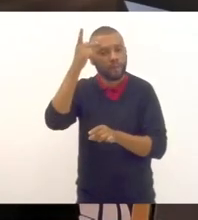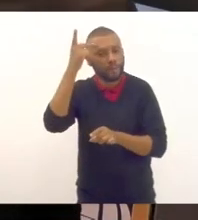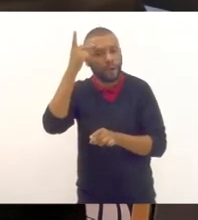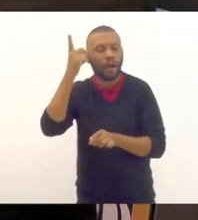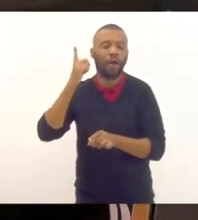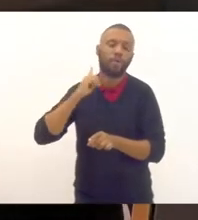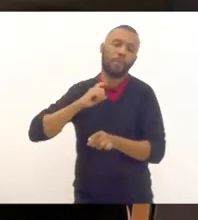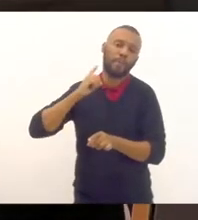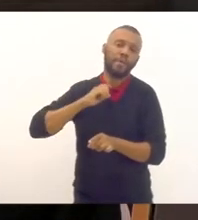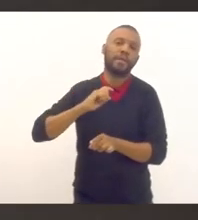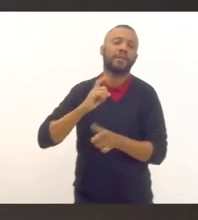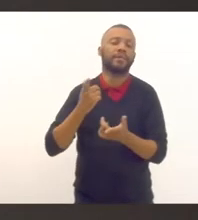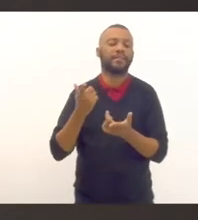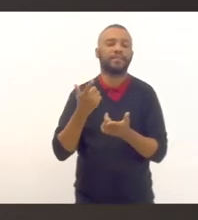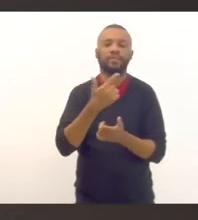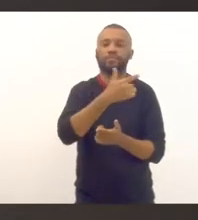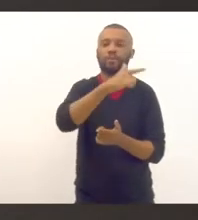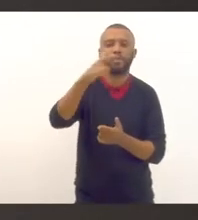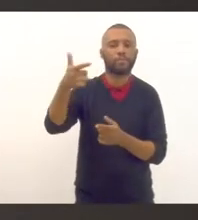outros estados.